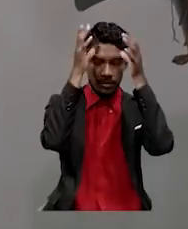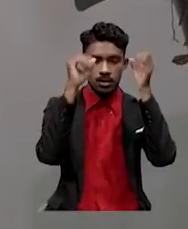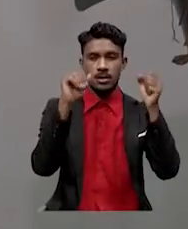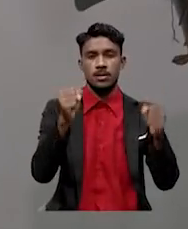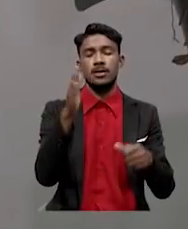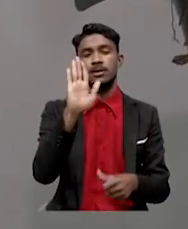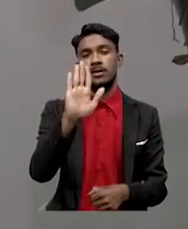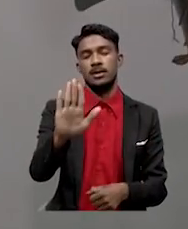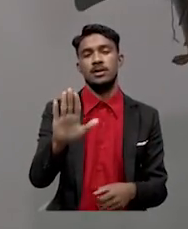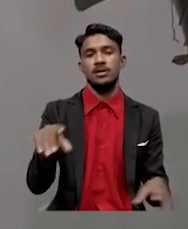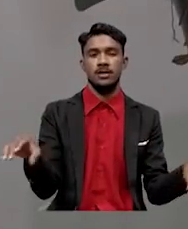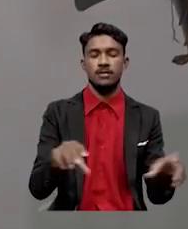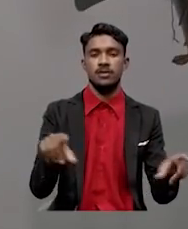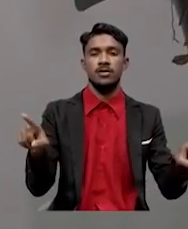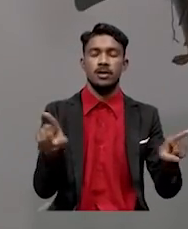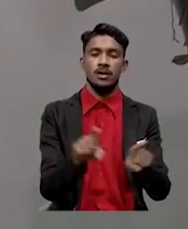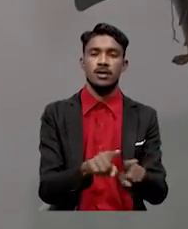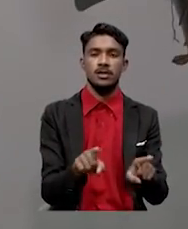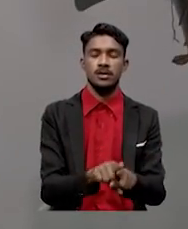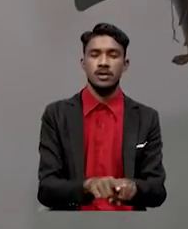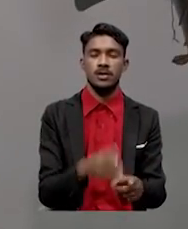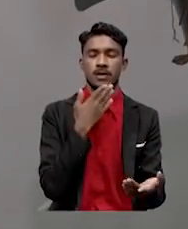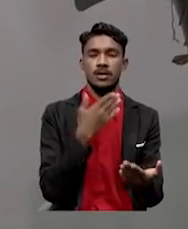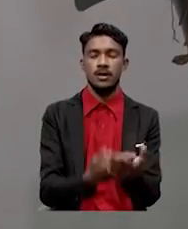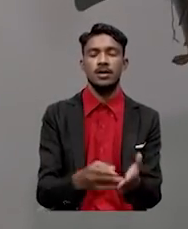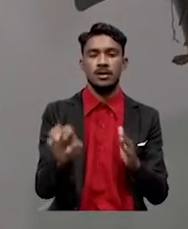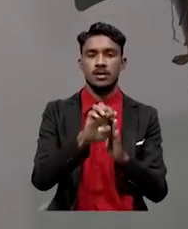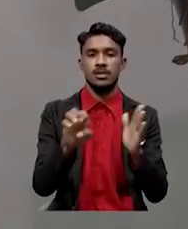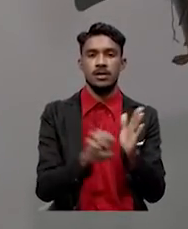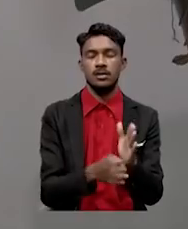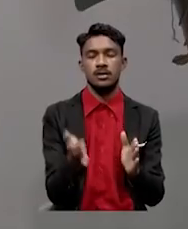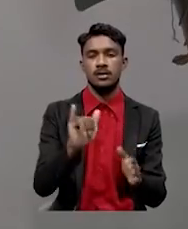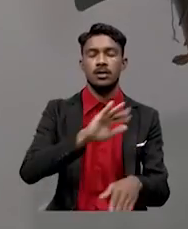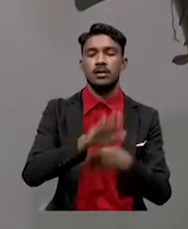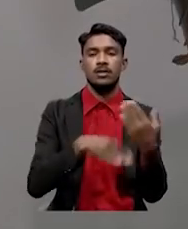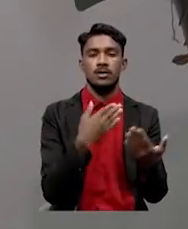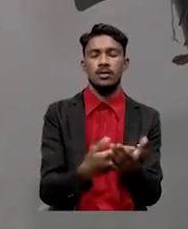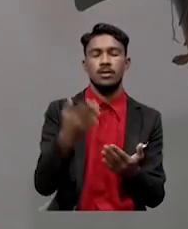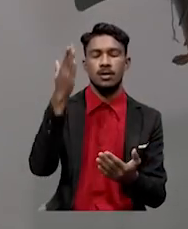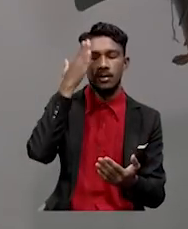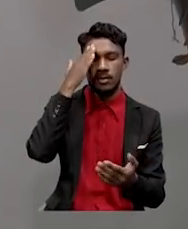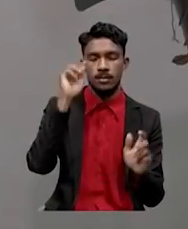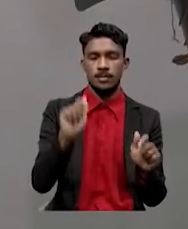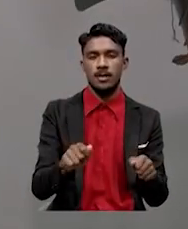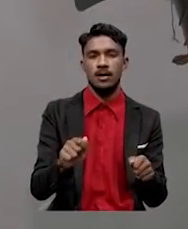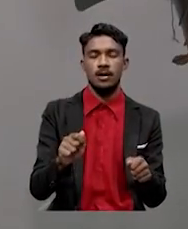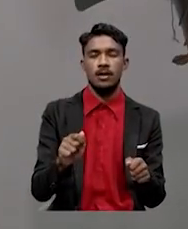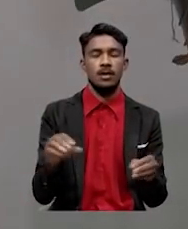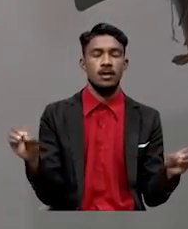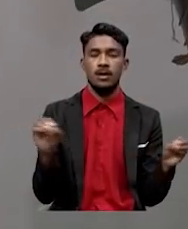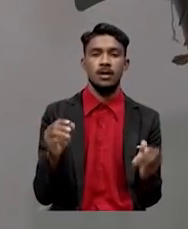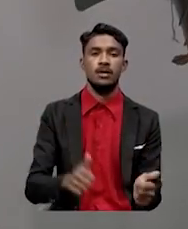nem a canar, nem a nessa garantir o bom funcionamento do Estado, concerne, mas nem vale considerar que lá tem